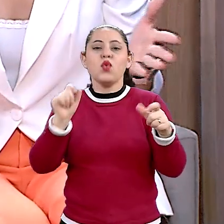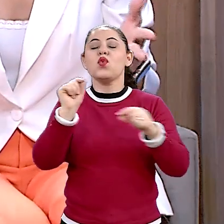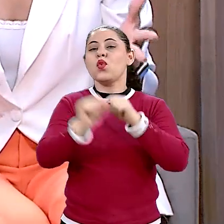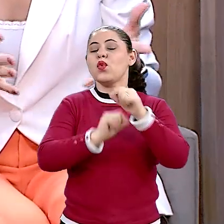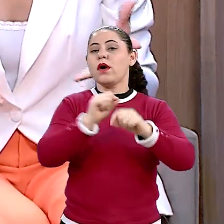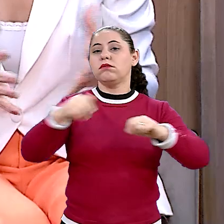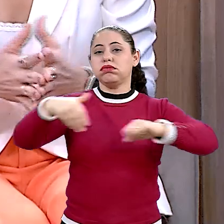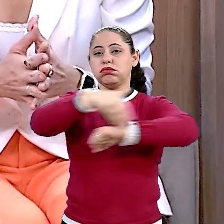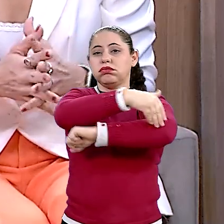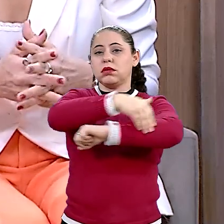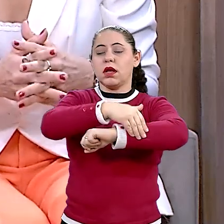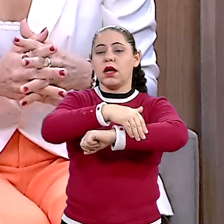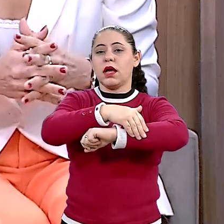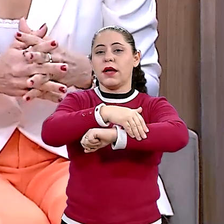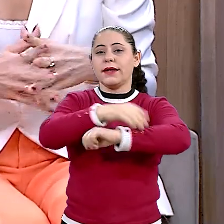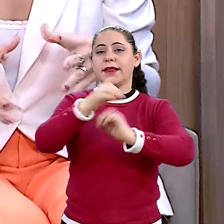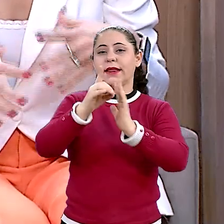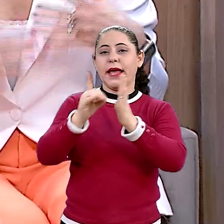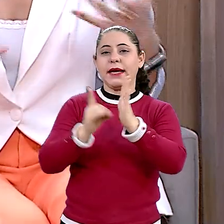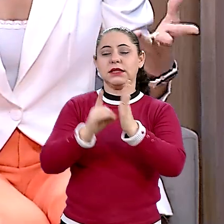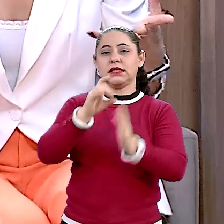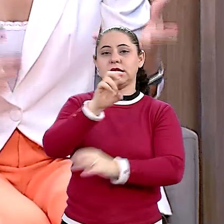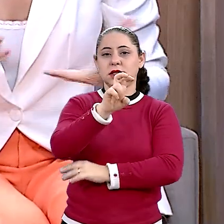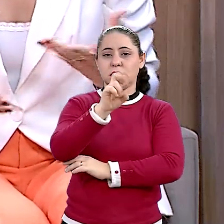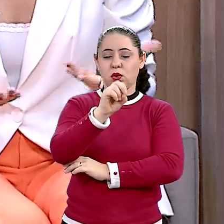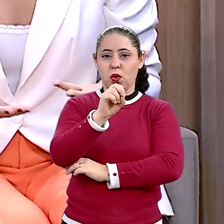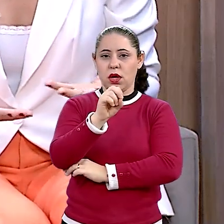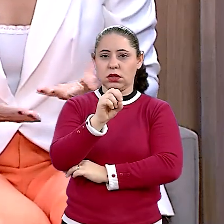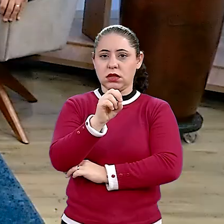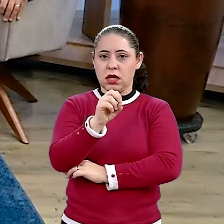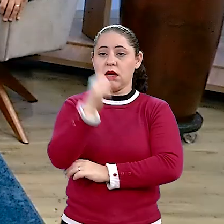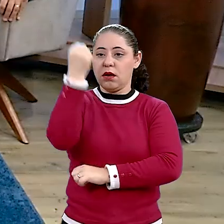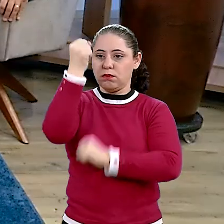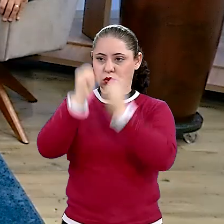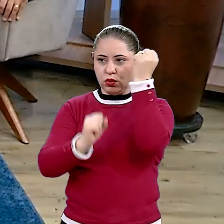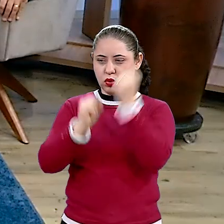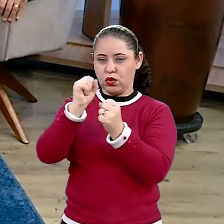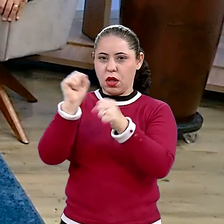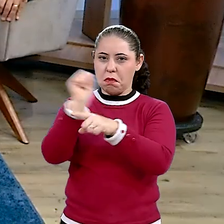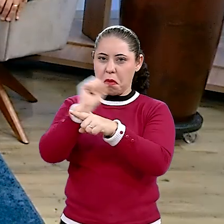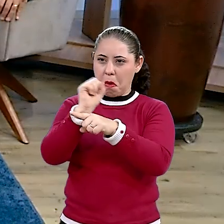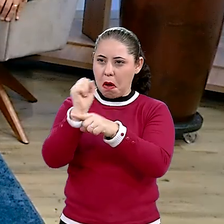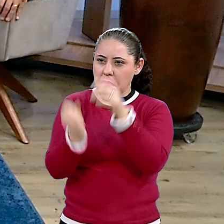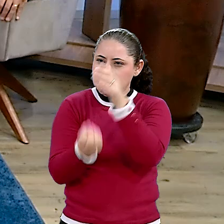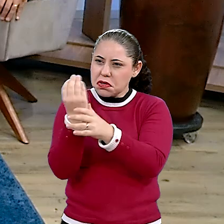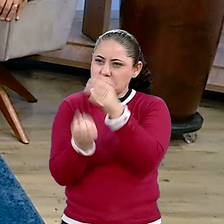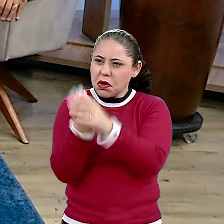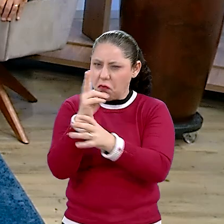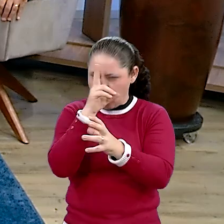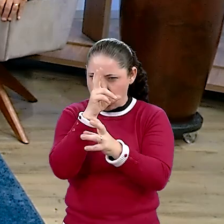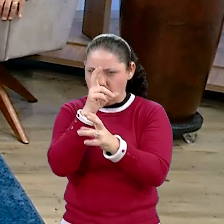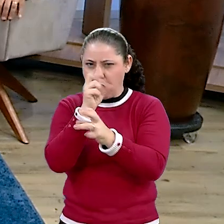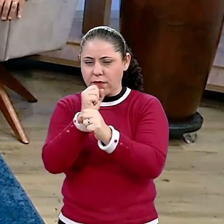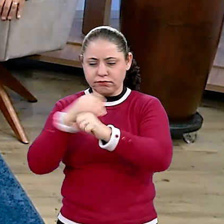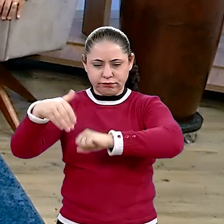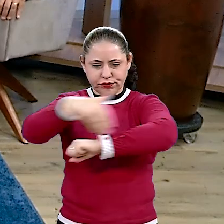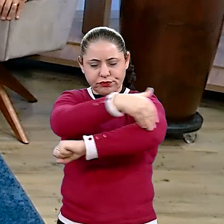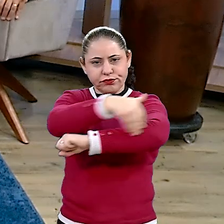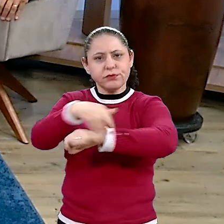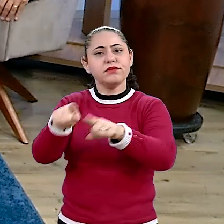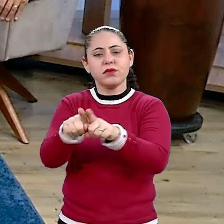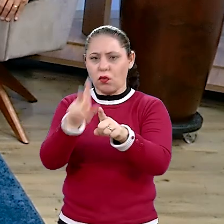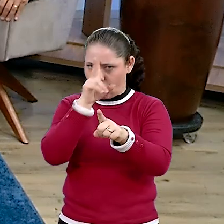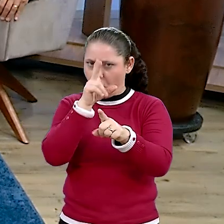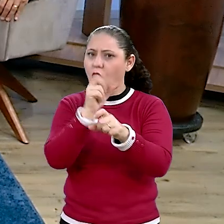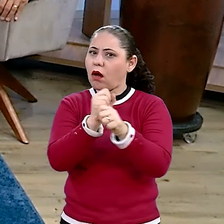rodoviário, né, nos anos 50, as montadoras tinham muita força e a gente teve assim essa questão das